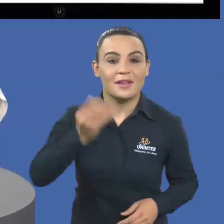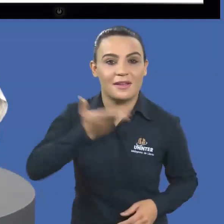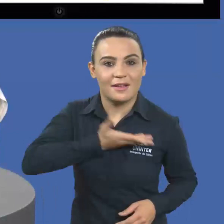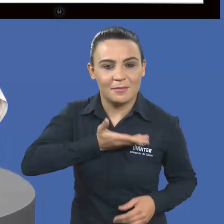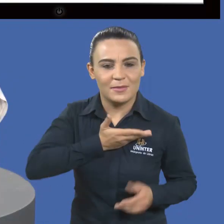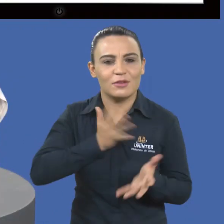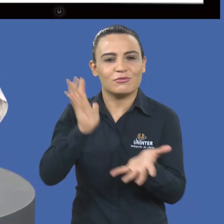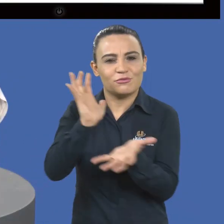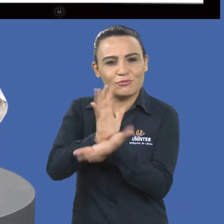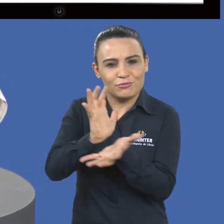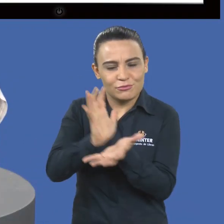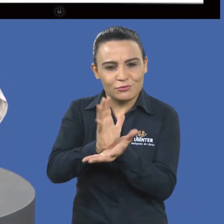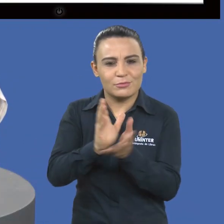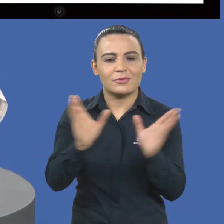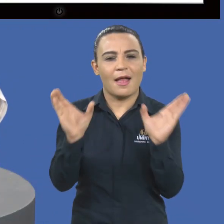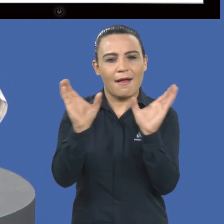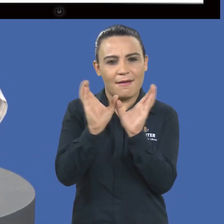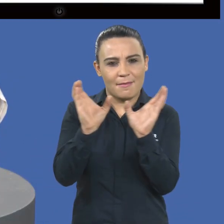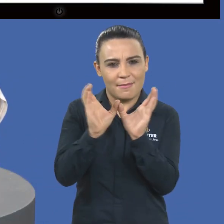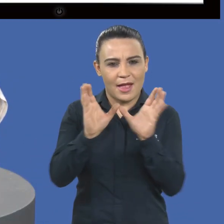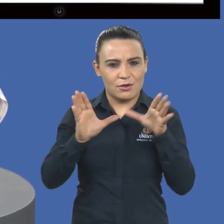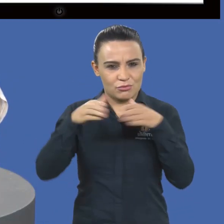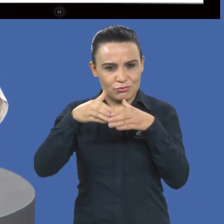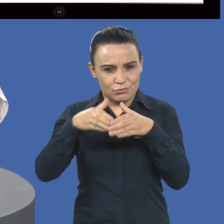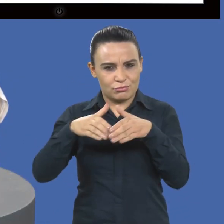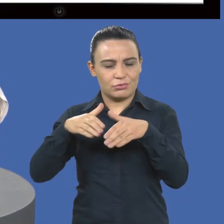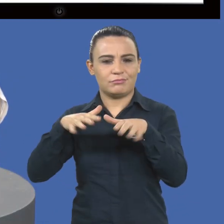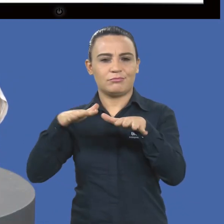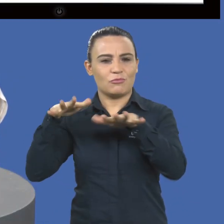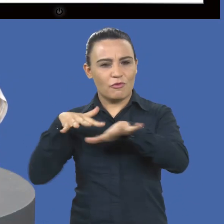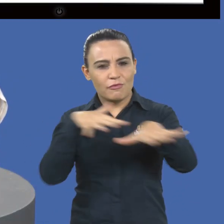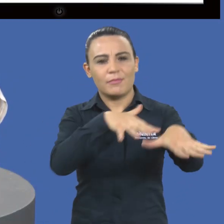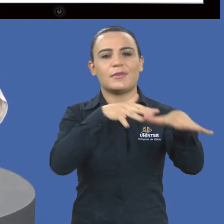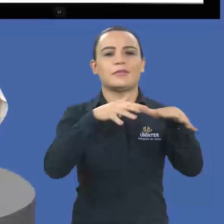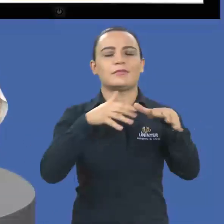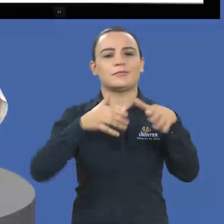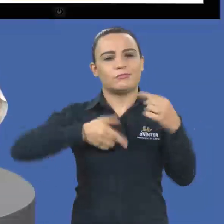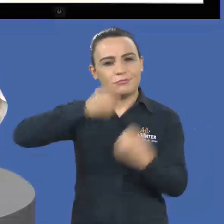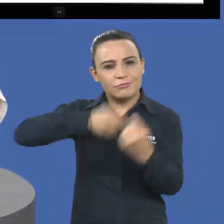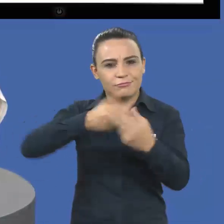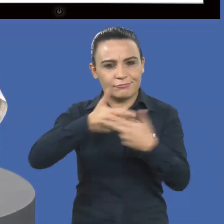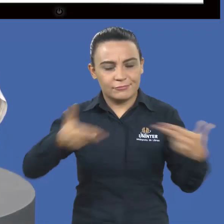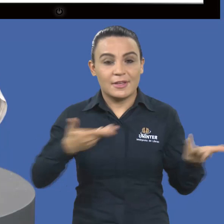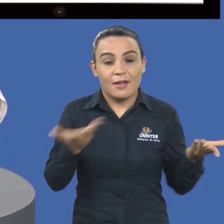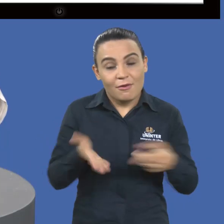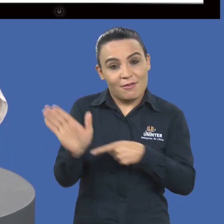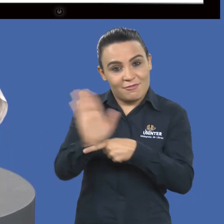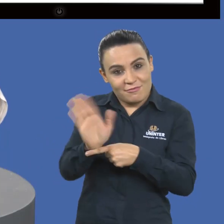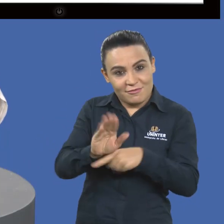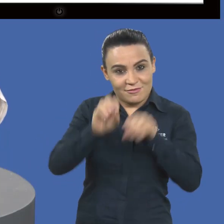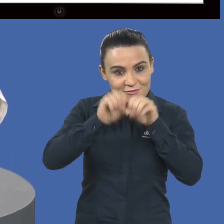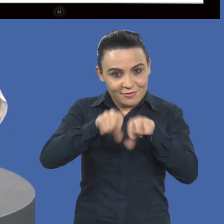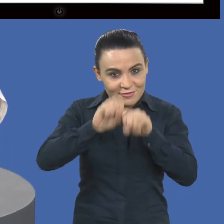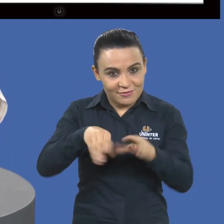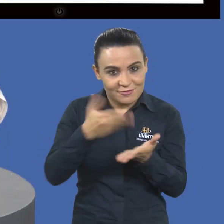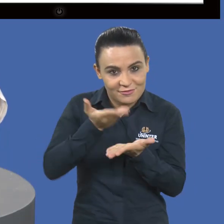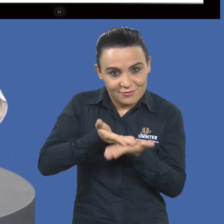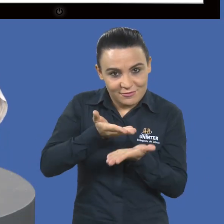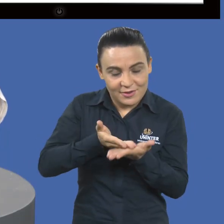Olá, amigos do Movimento Apaiano. Nós estamos aqui nessa videoaula